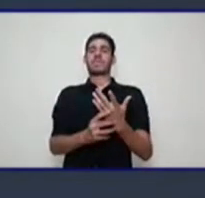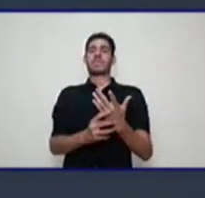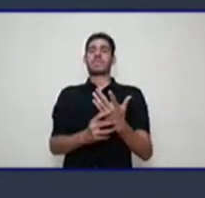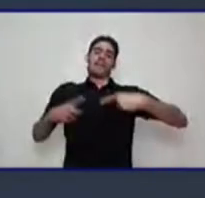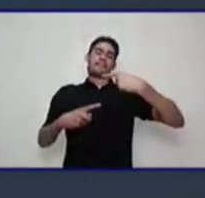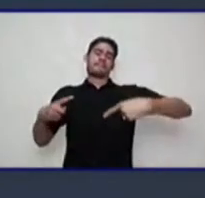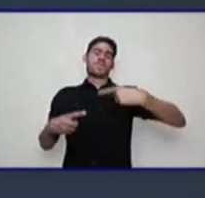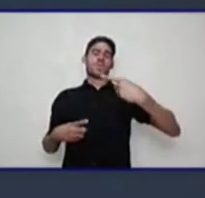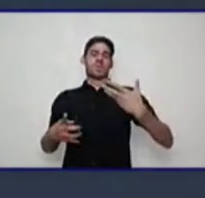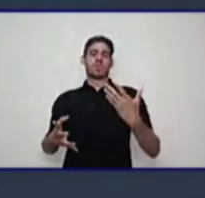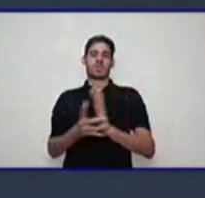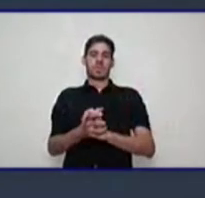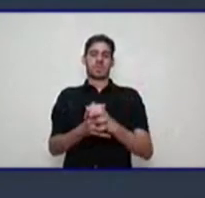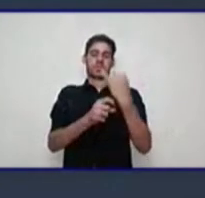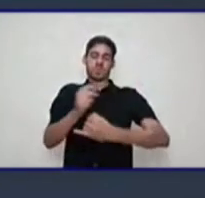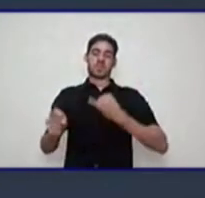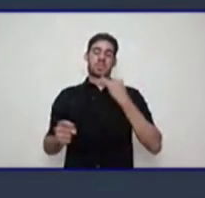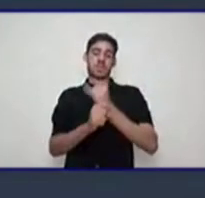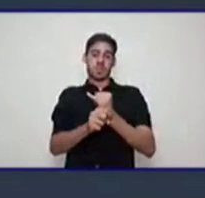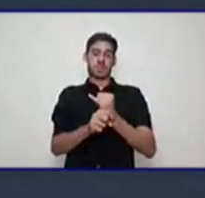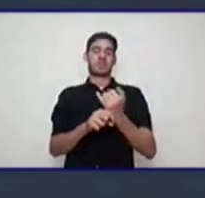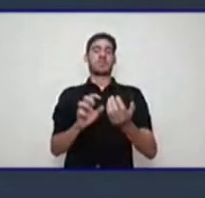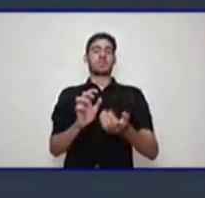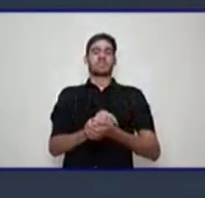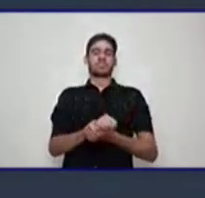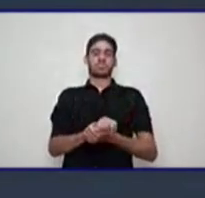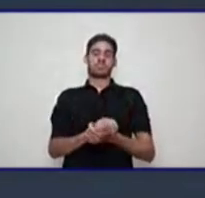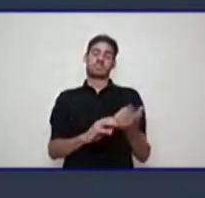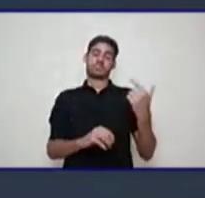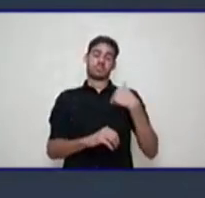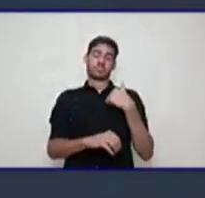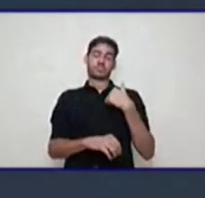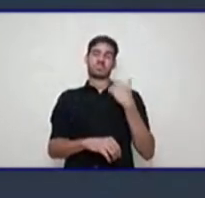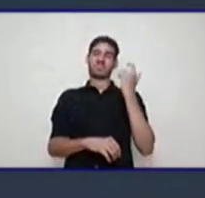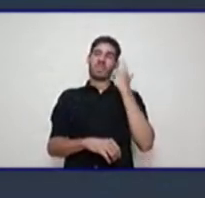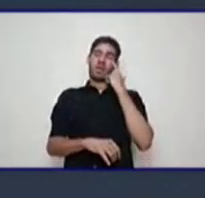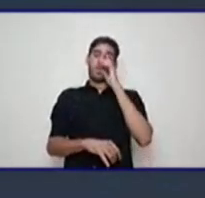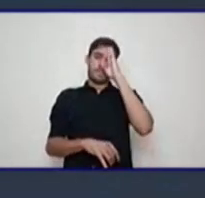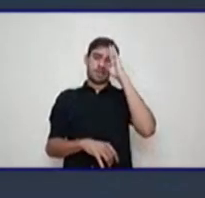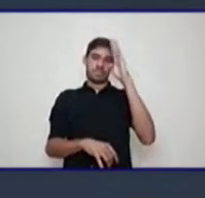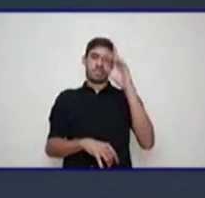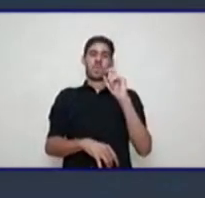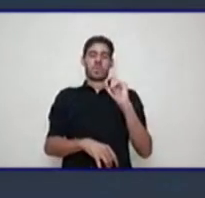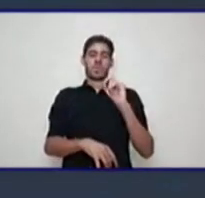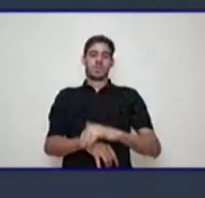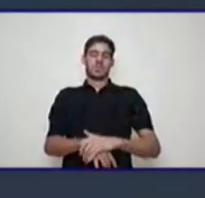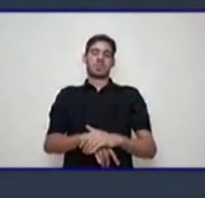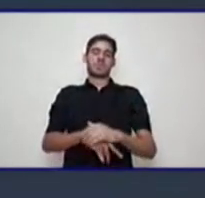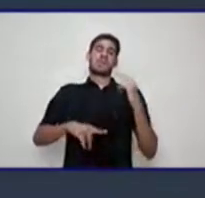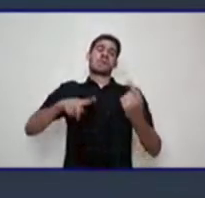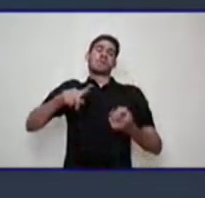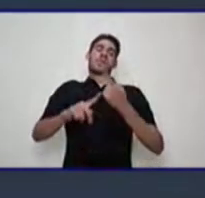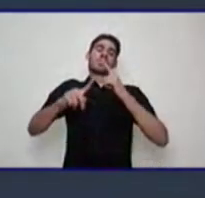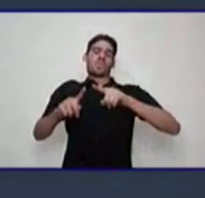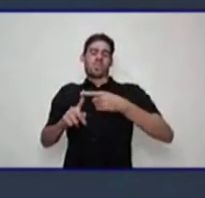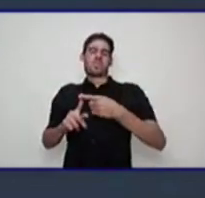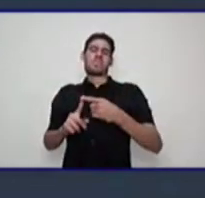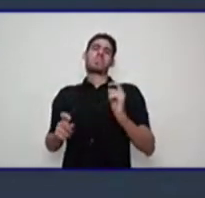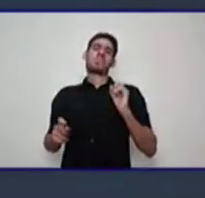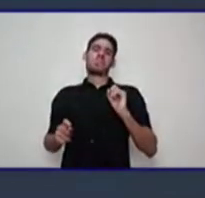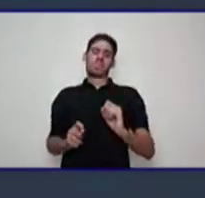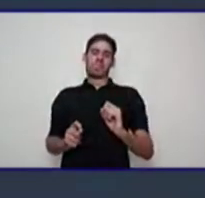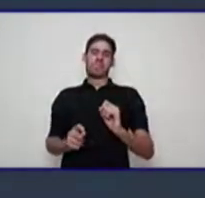na internet. Portanto, o meu ponto central aqui é, abominável como possa achar